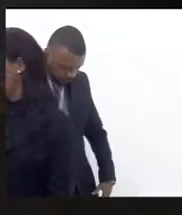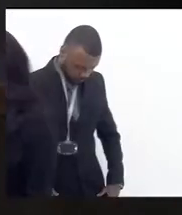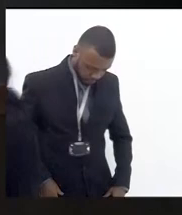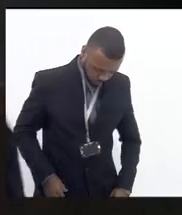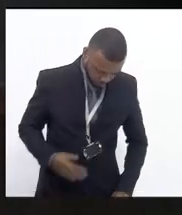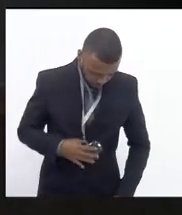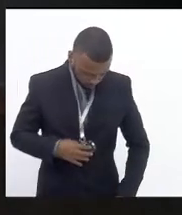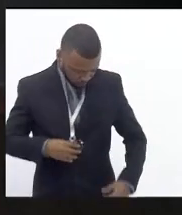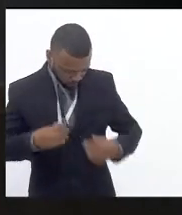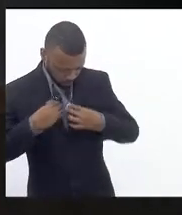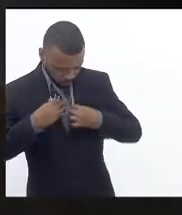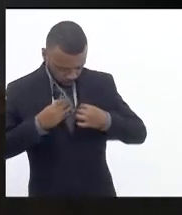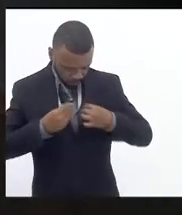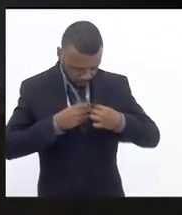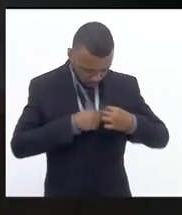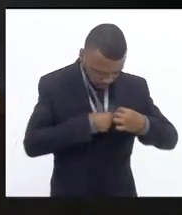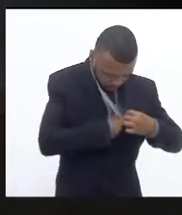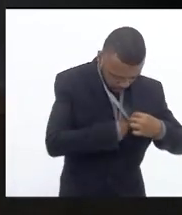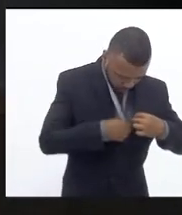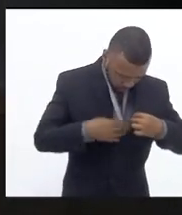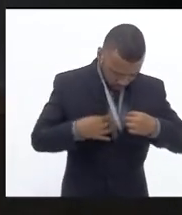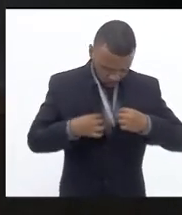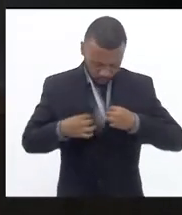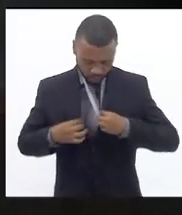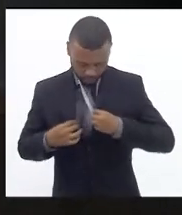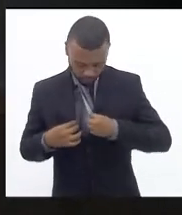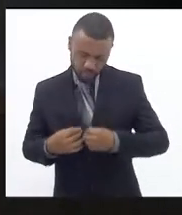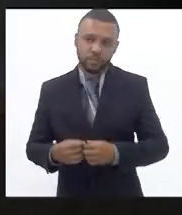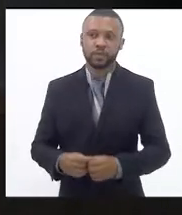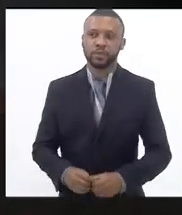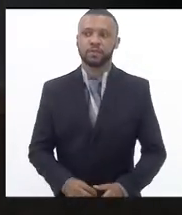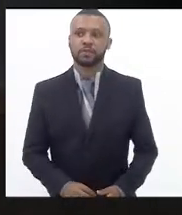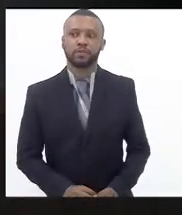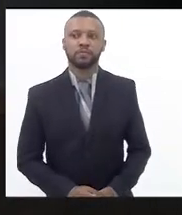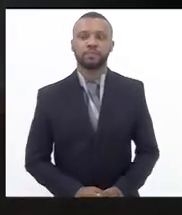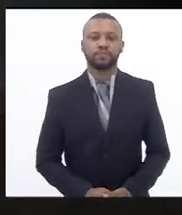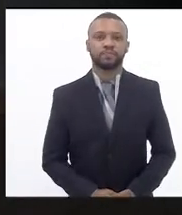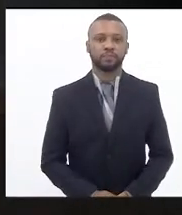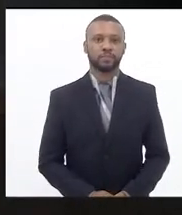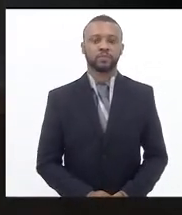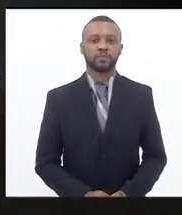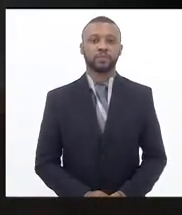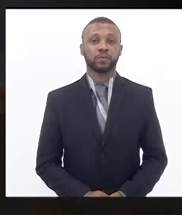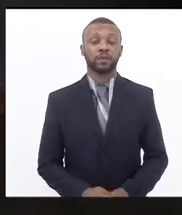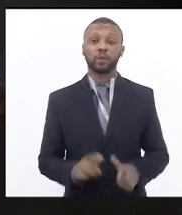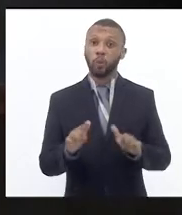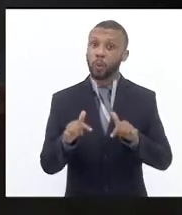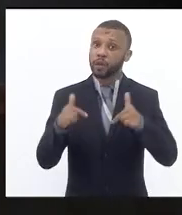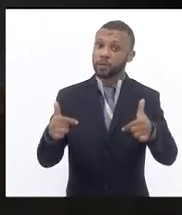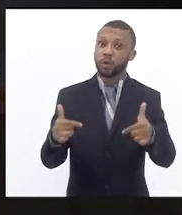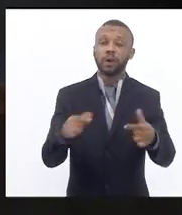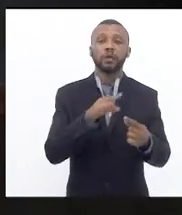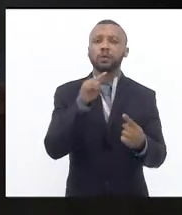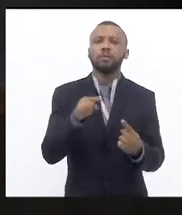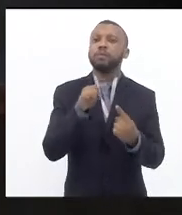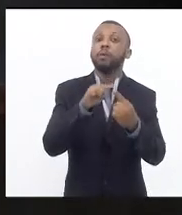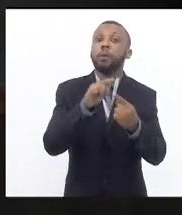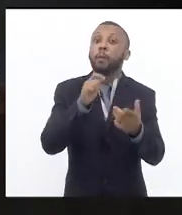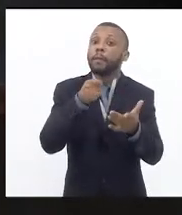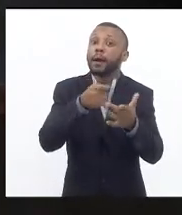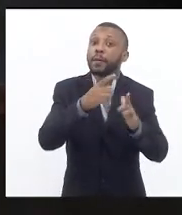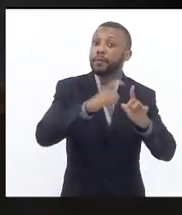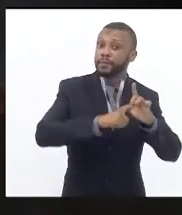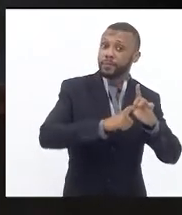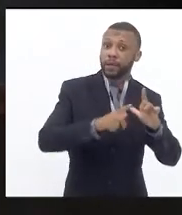ações que nós estamos fazendo que tem a ver com o pagamento da dívida e não necessariamente com desenvolvimento mais sobre o